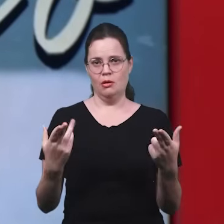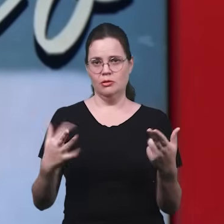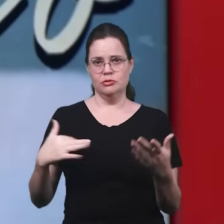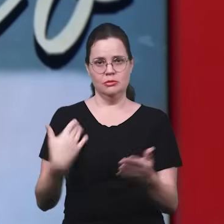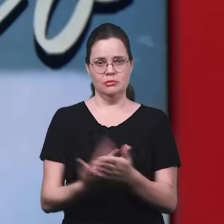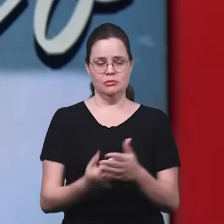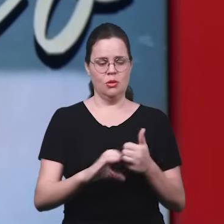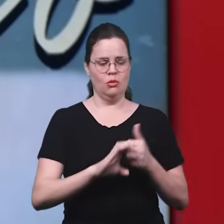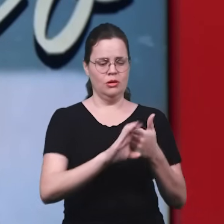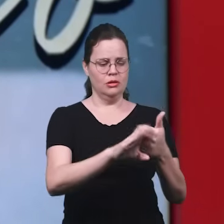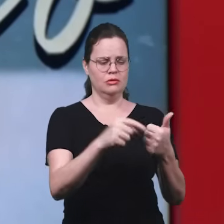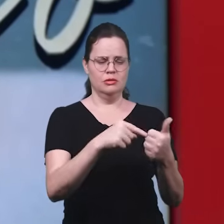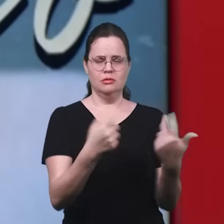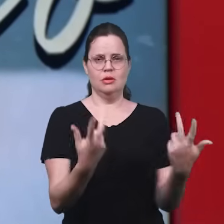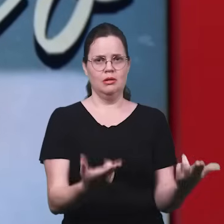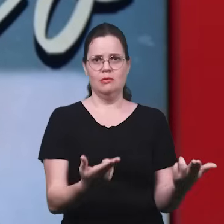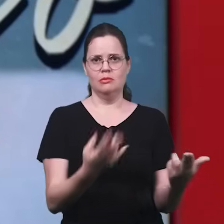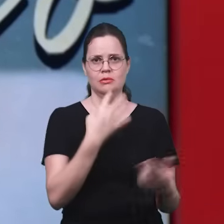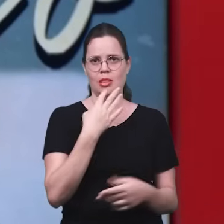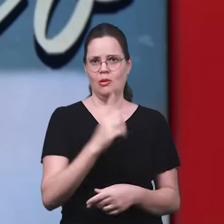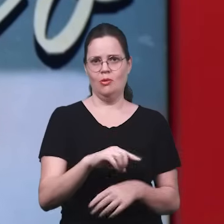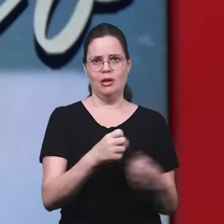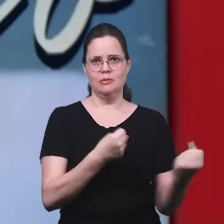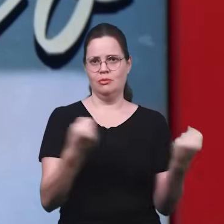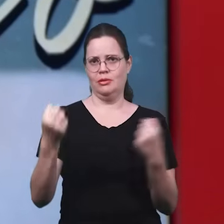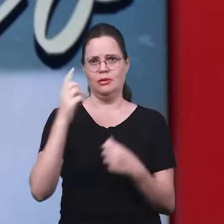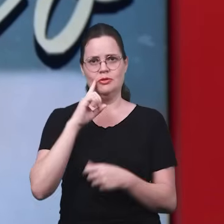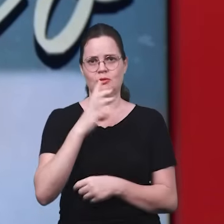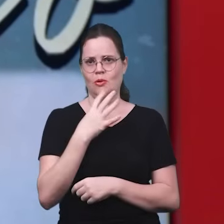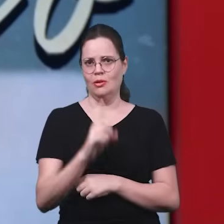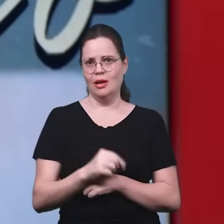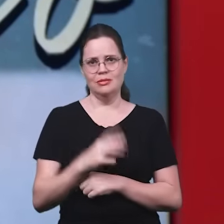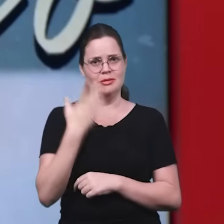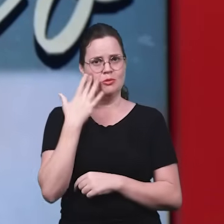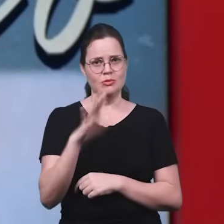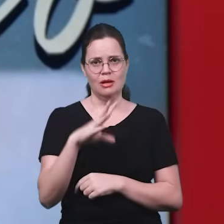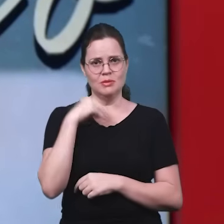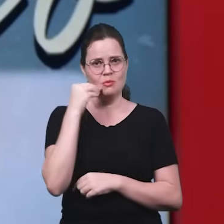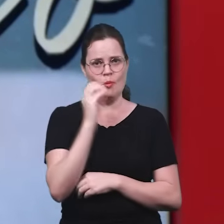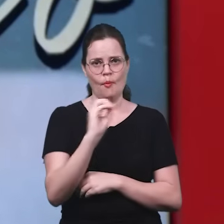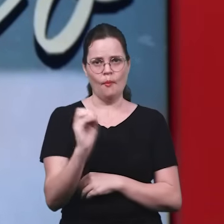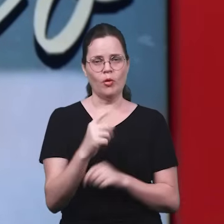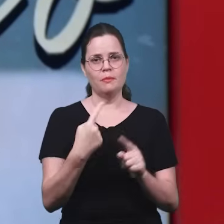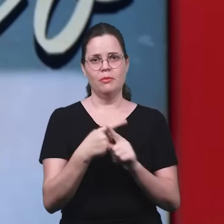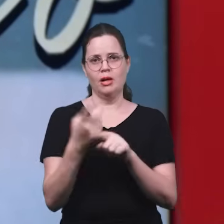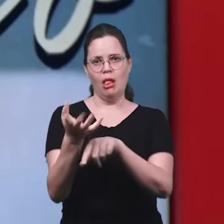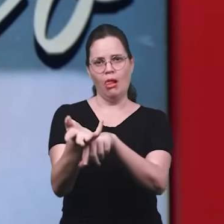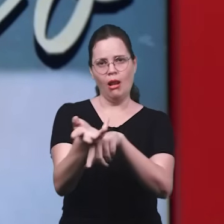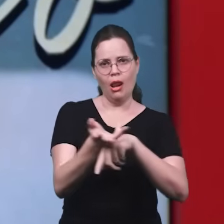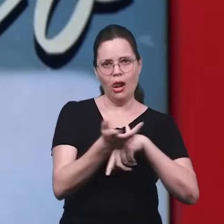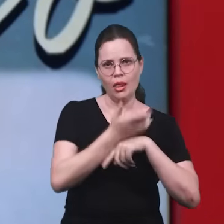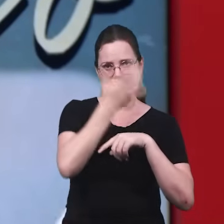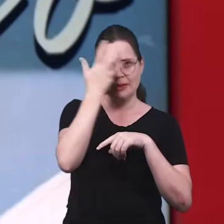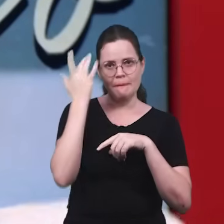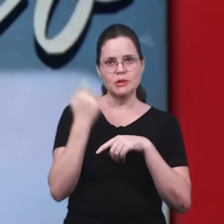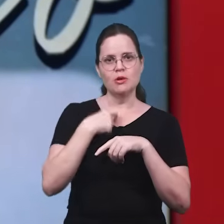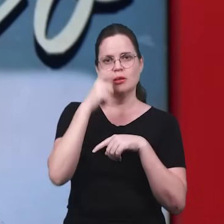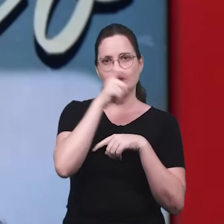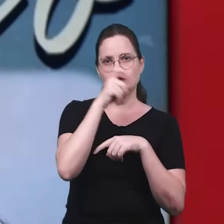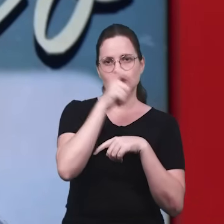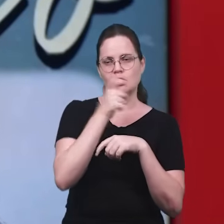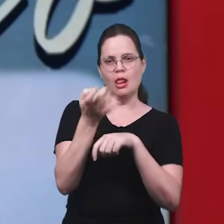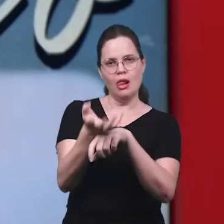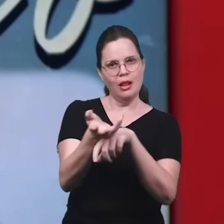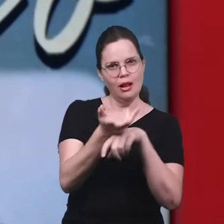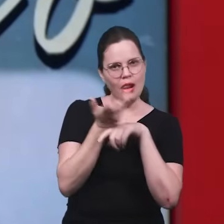há um cristianismo que vai levar o homem, já está levando, a uma operação do erro, para que creiam na mentira.